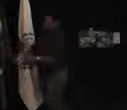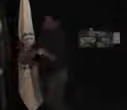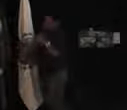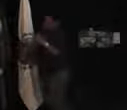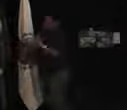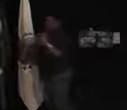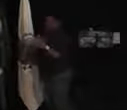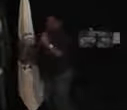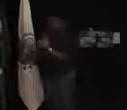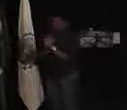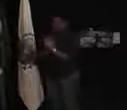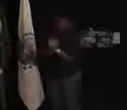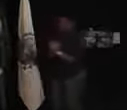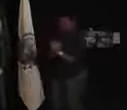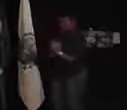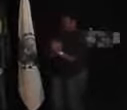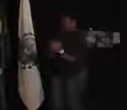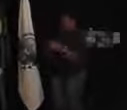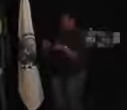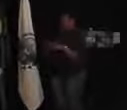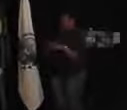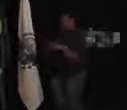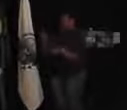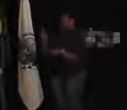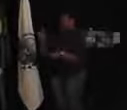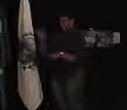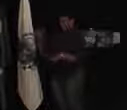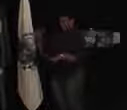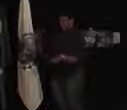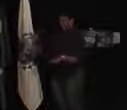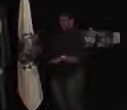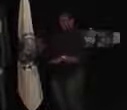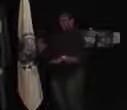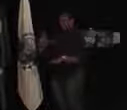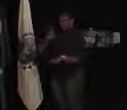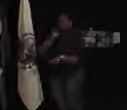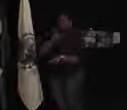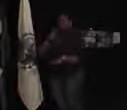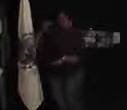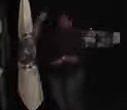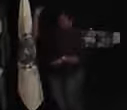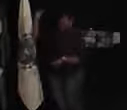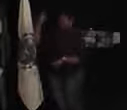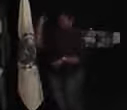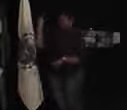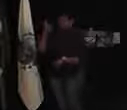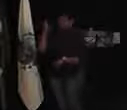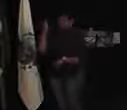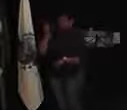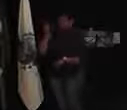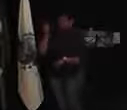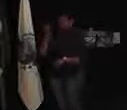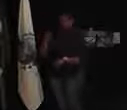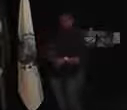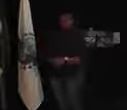característica muito grande no TDA adulto. Importante, né?